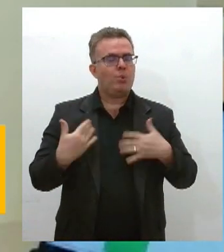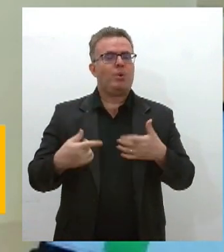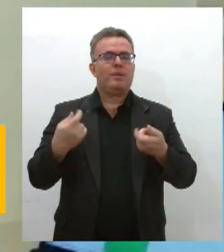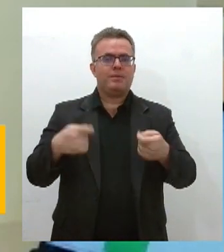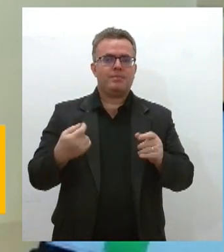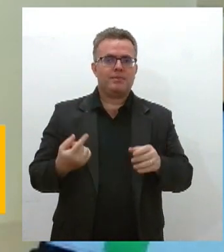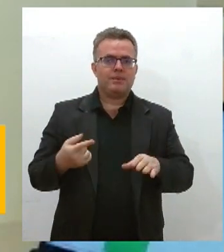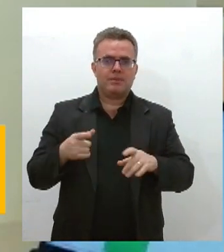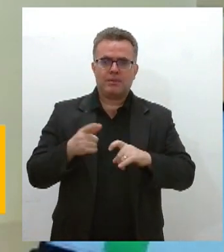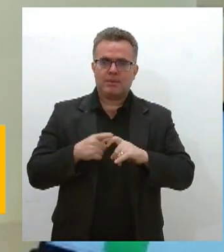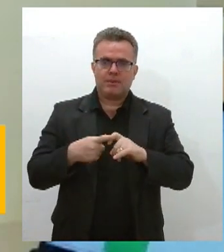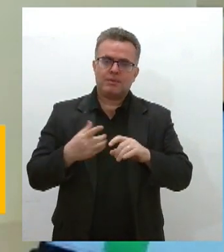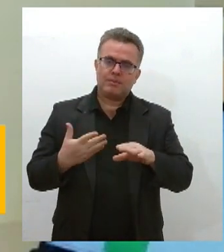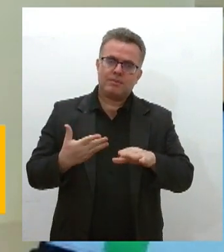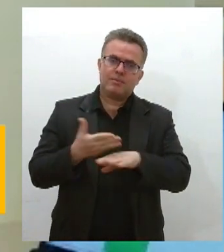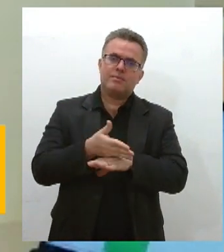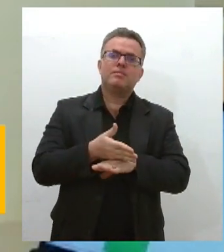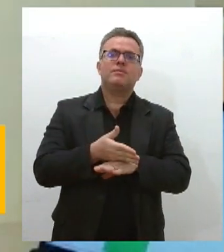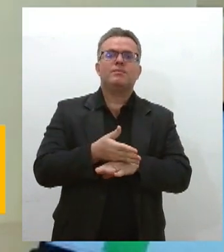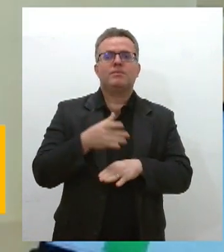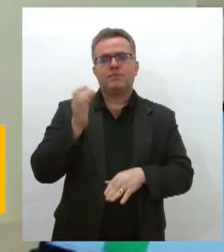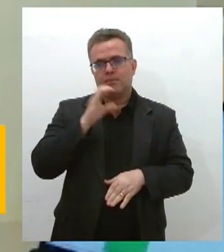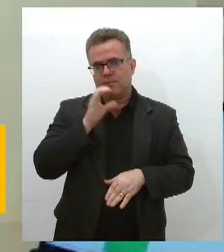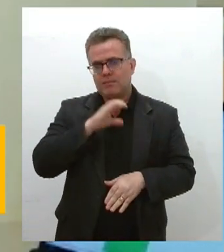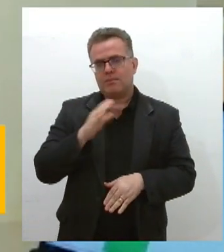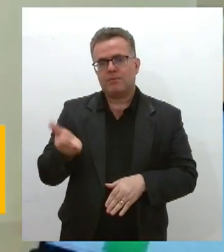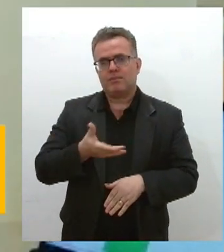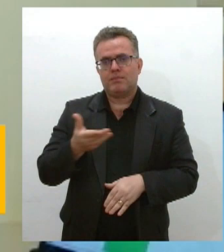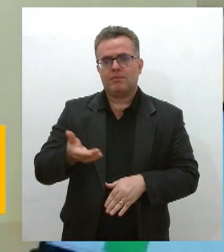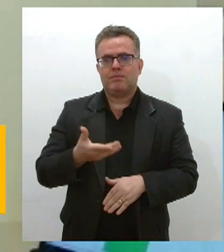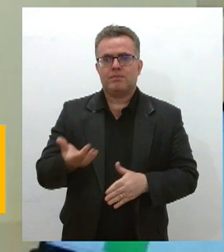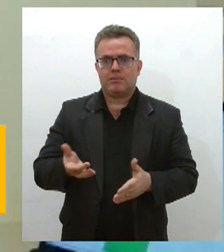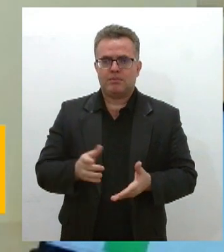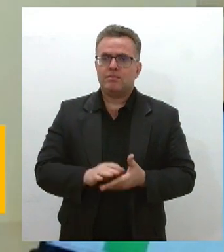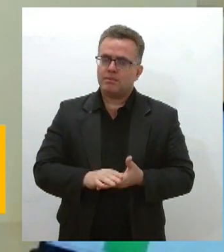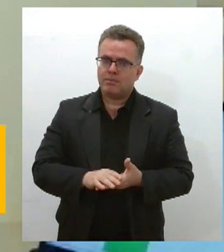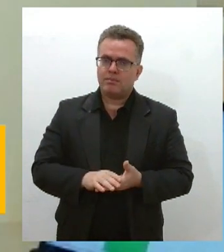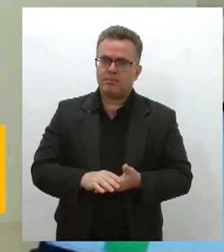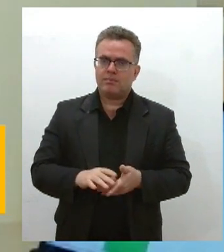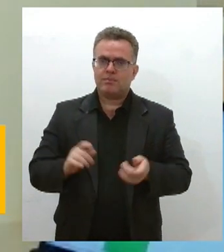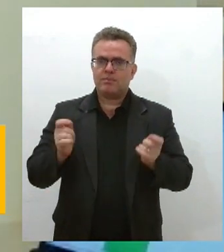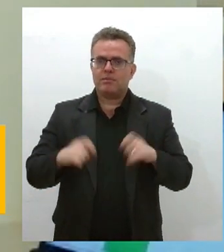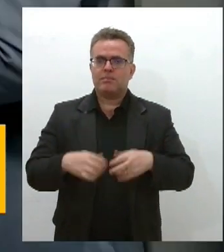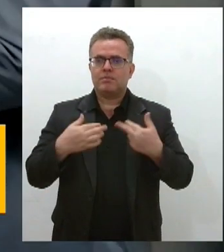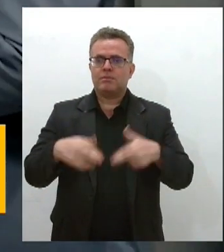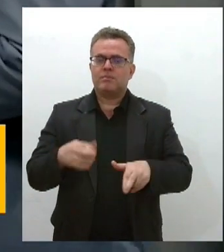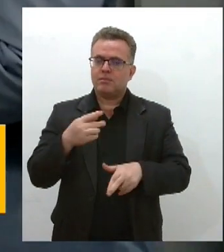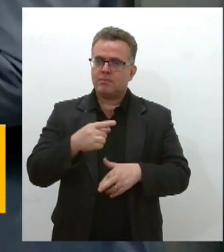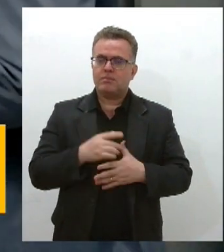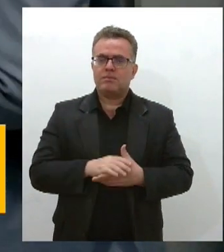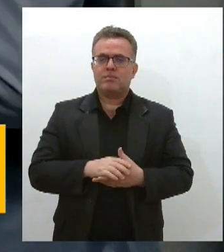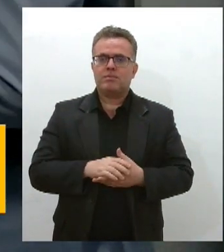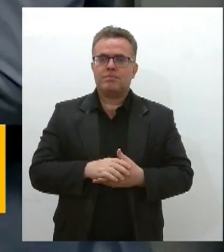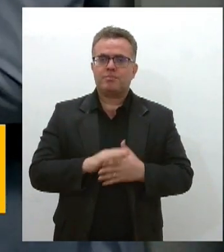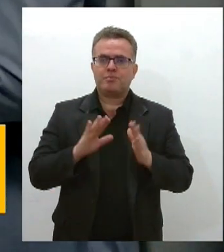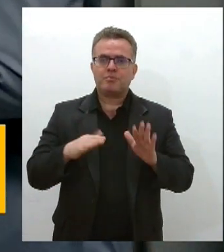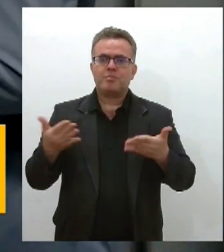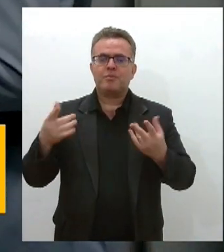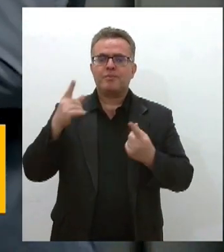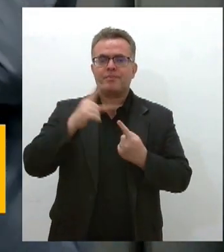de que alguma coisa está errada e, consequentemente, buscar o atendimento para ter a solução desse problema. Quais são os tipos de